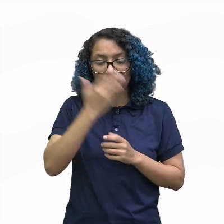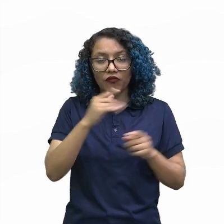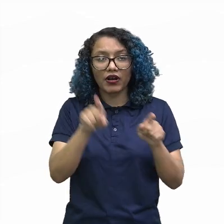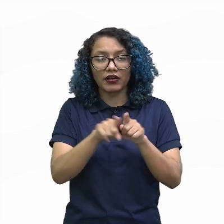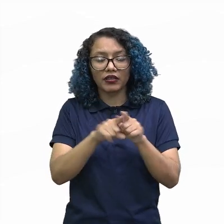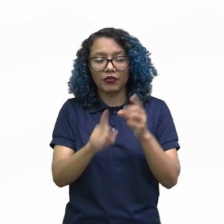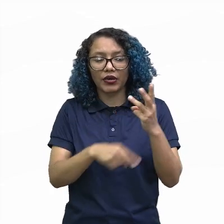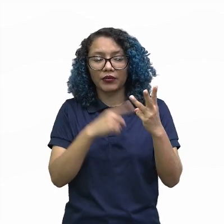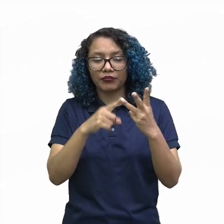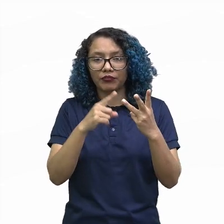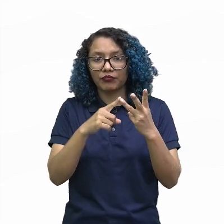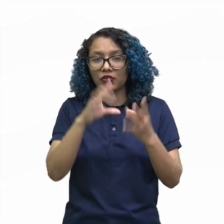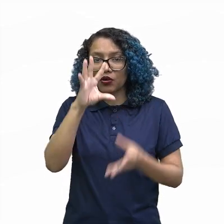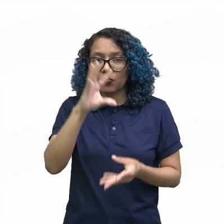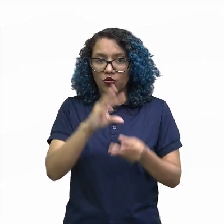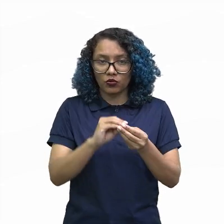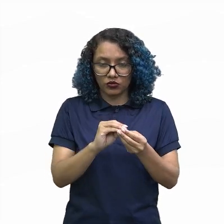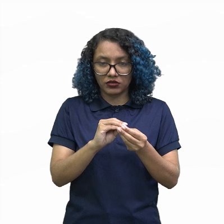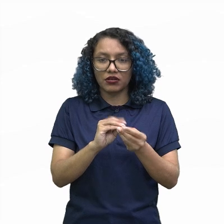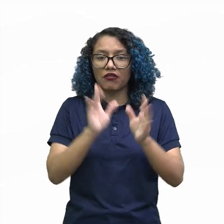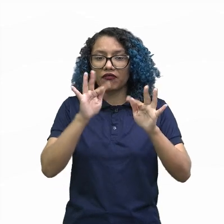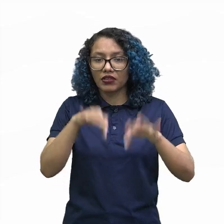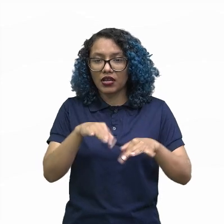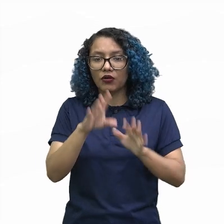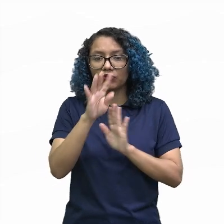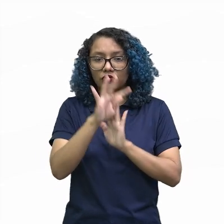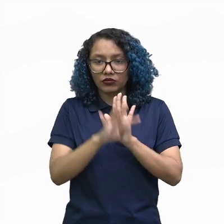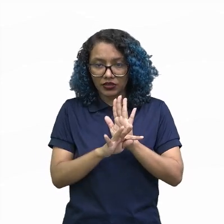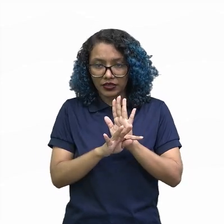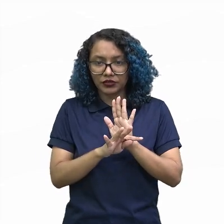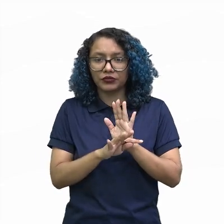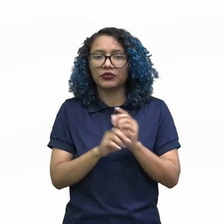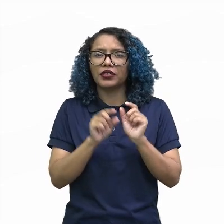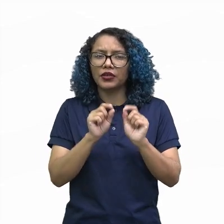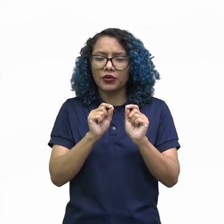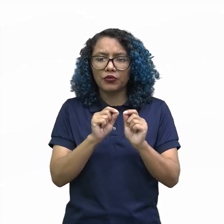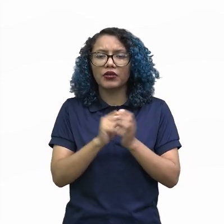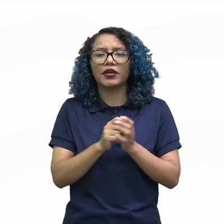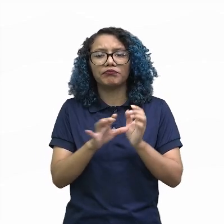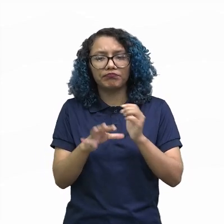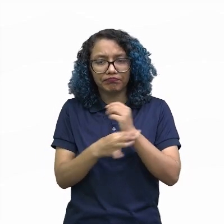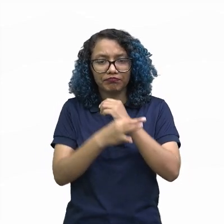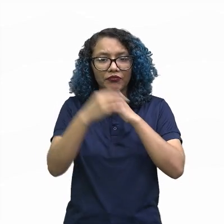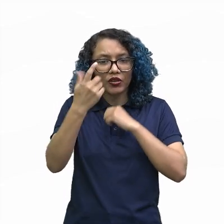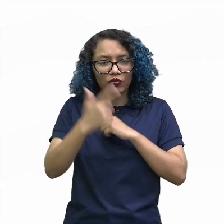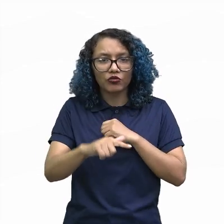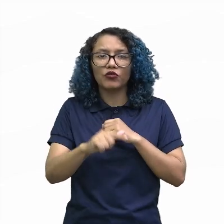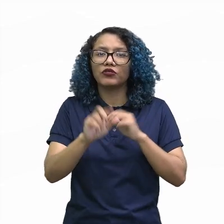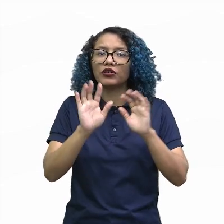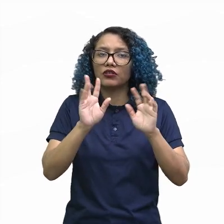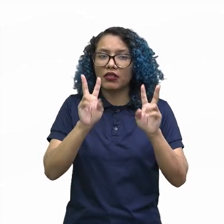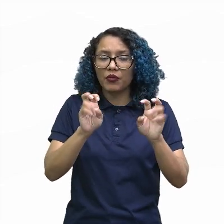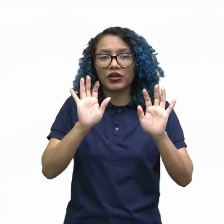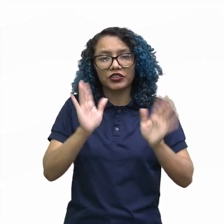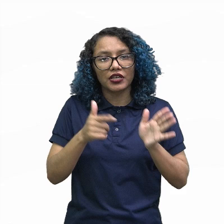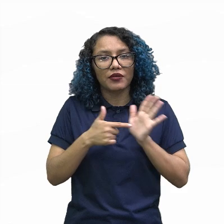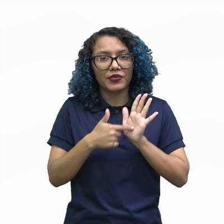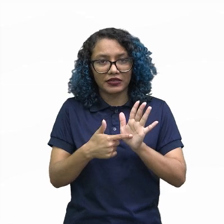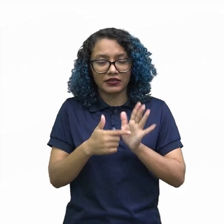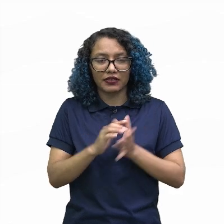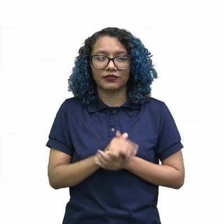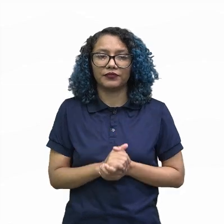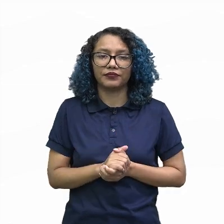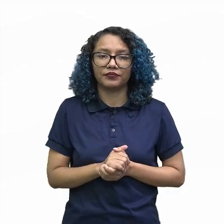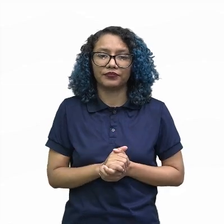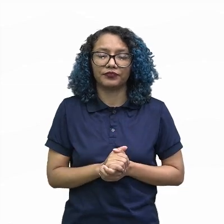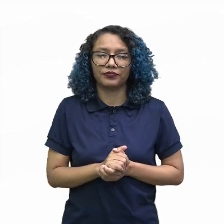conclusão, o fechamento do texto que condensa e reforça o que foi apresentado. Perceba que esse é um tipo de